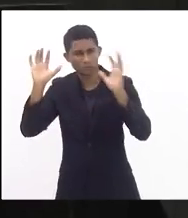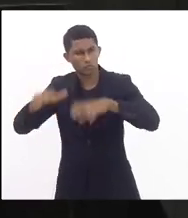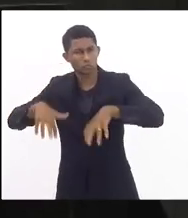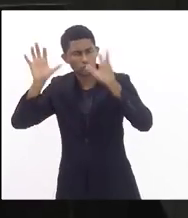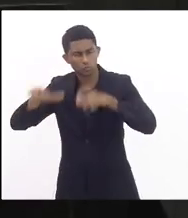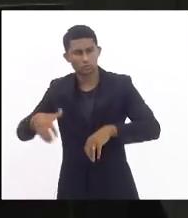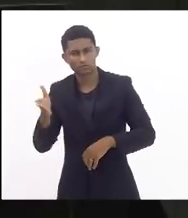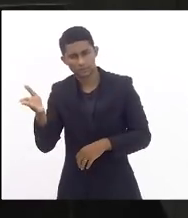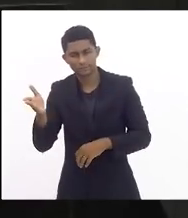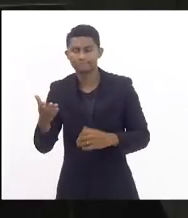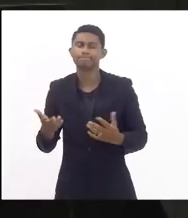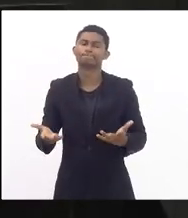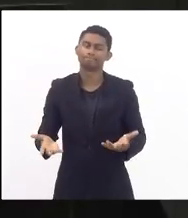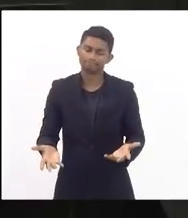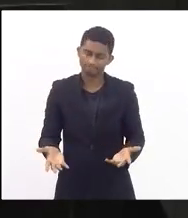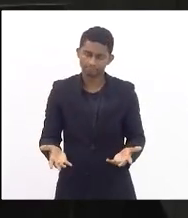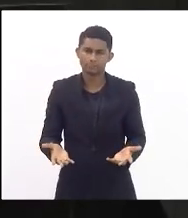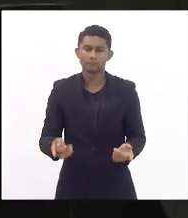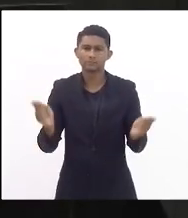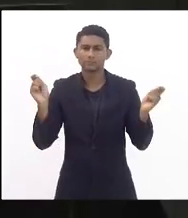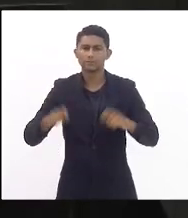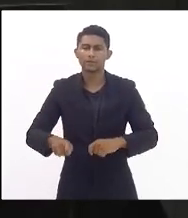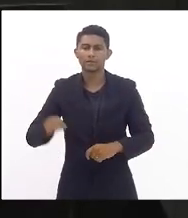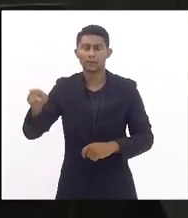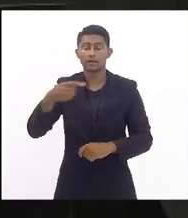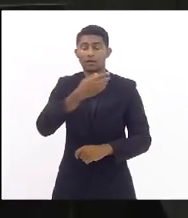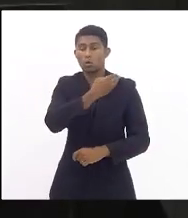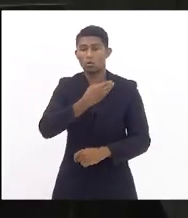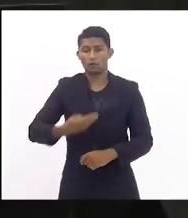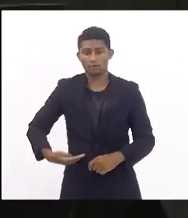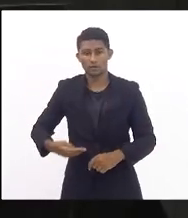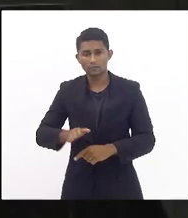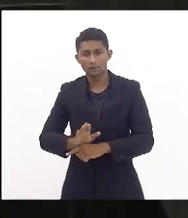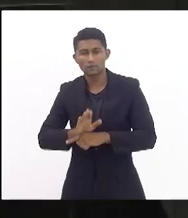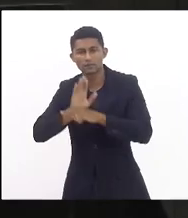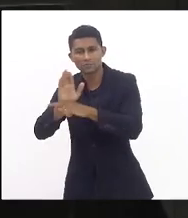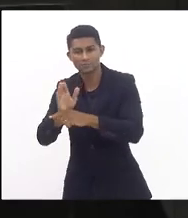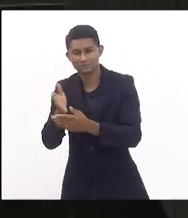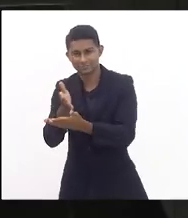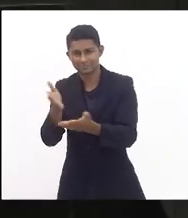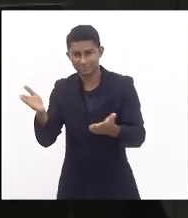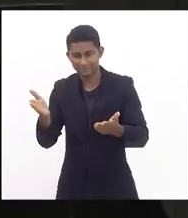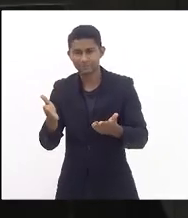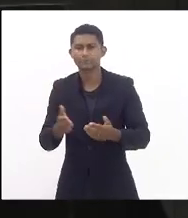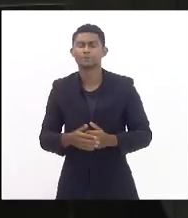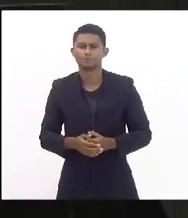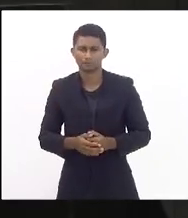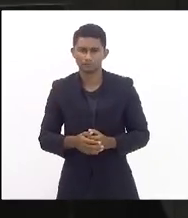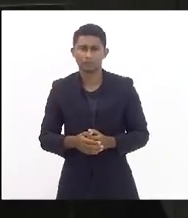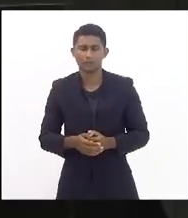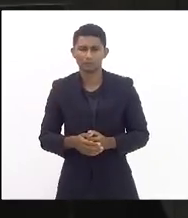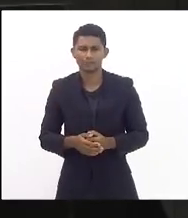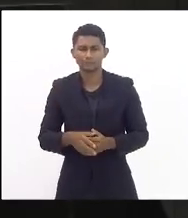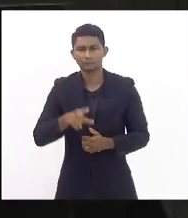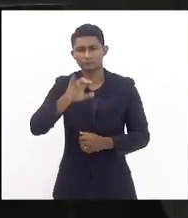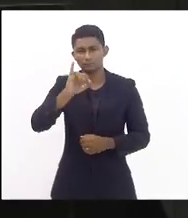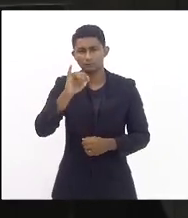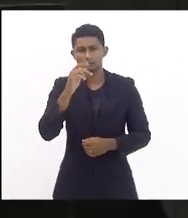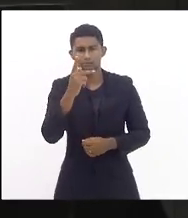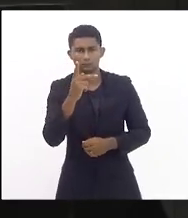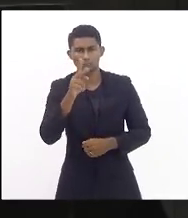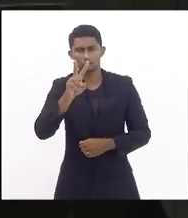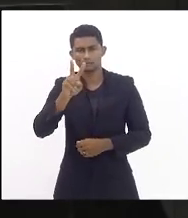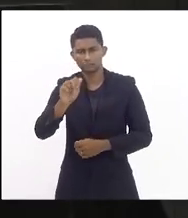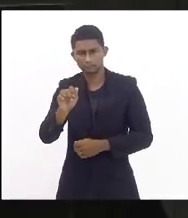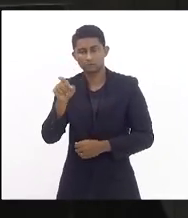a liberdade ao governo, usando a sua contrapartida do IPVA gerado